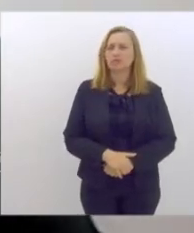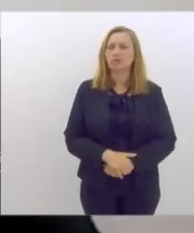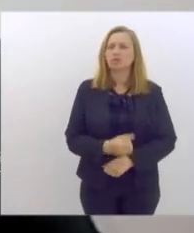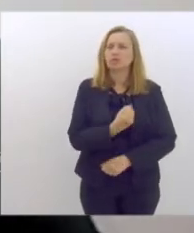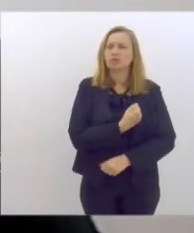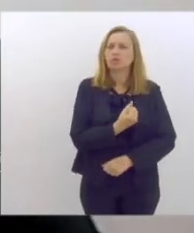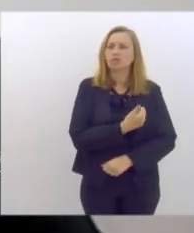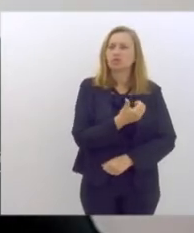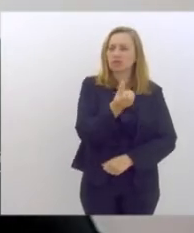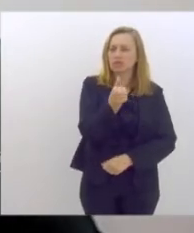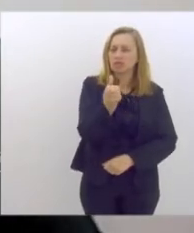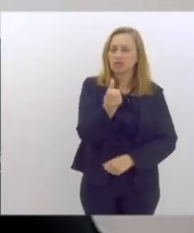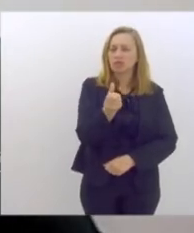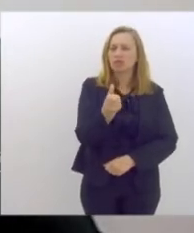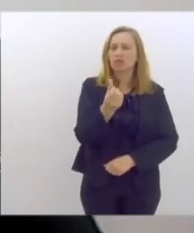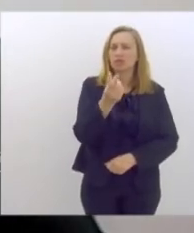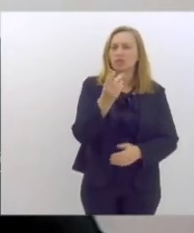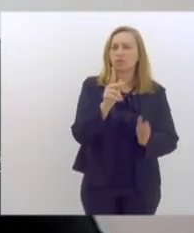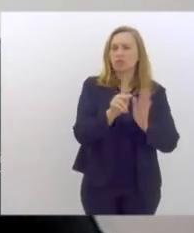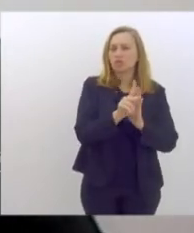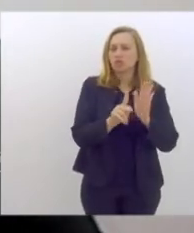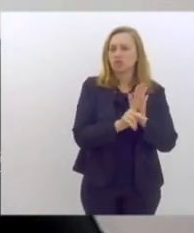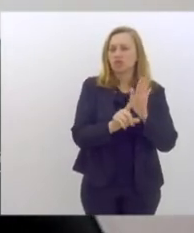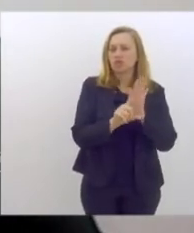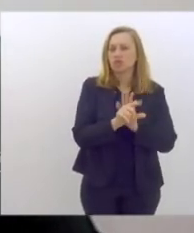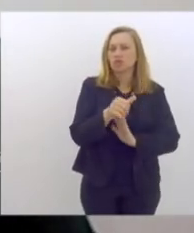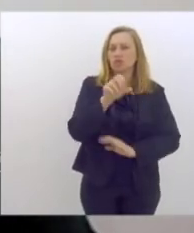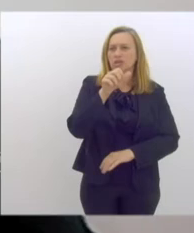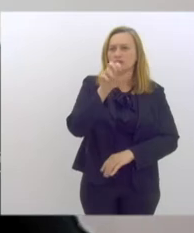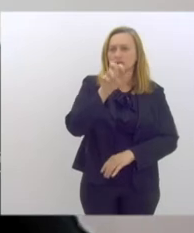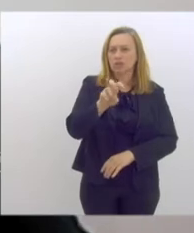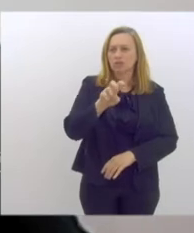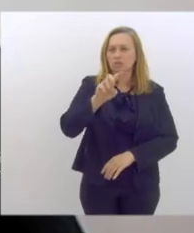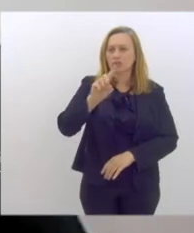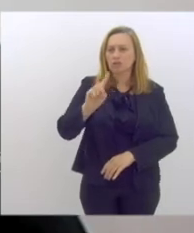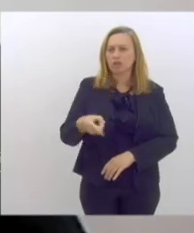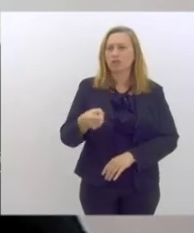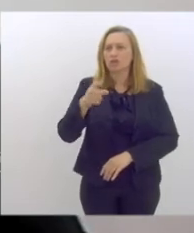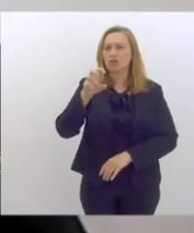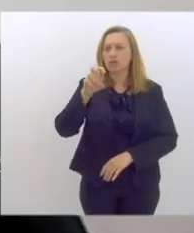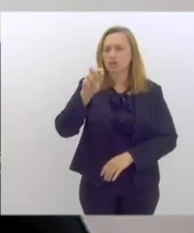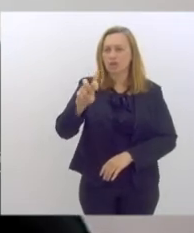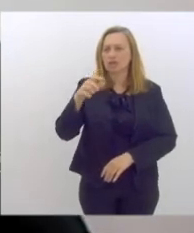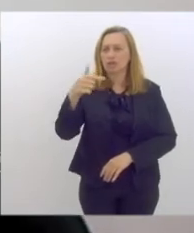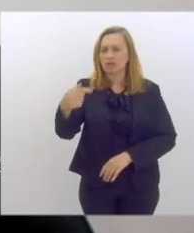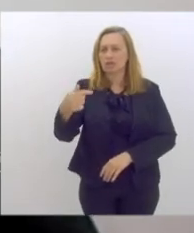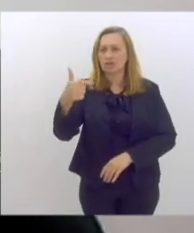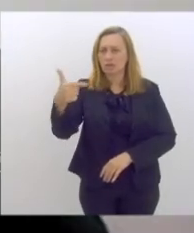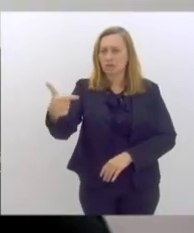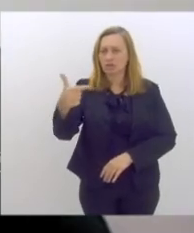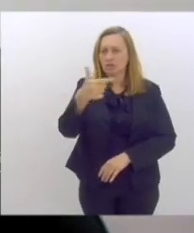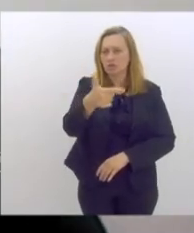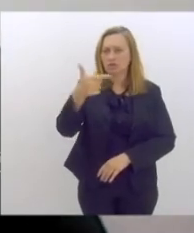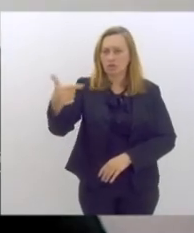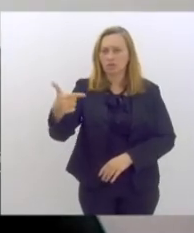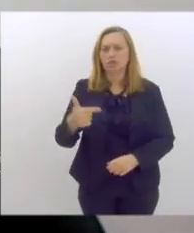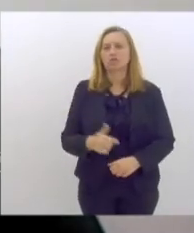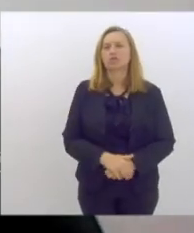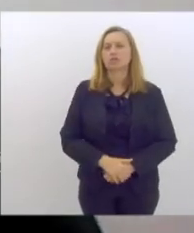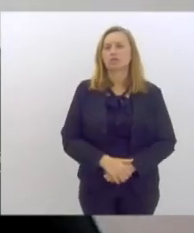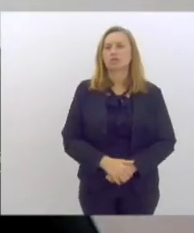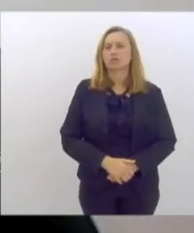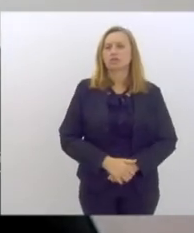16 da falta projeto de lei nº 5572 de 22 in